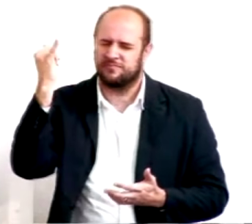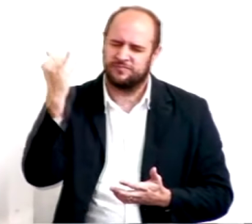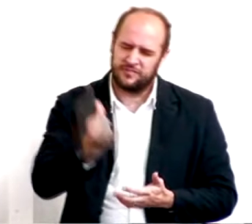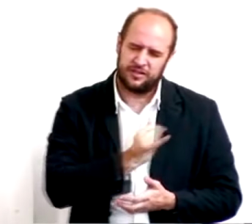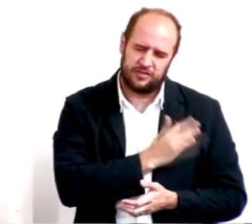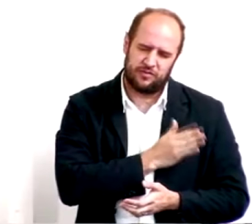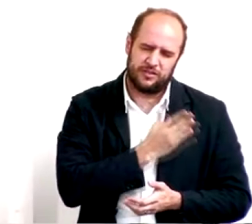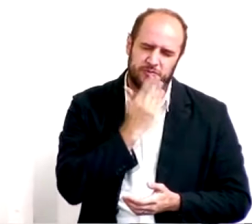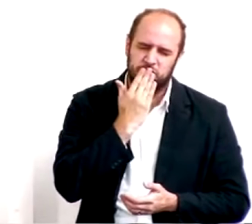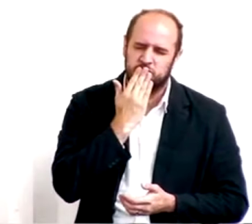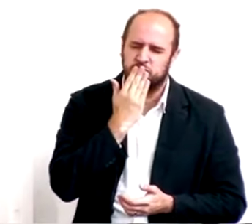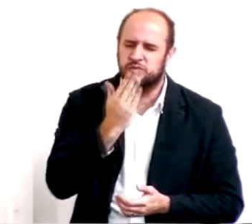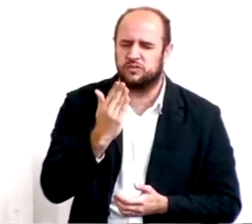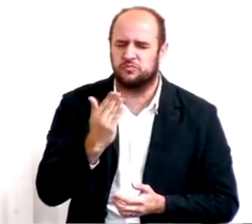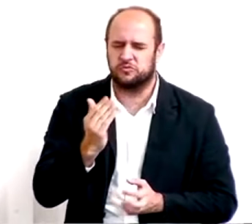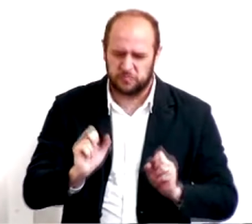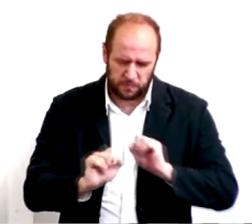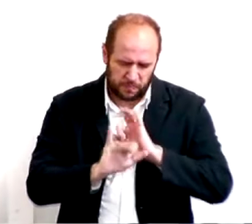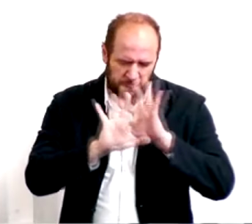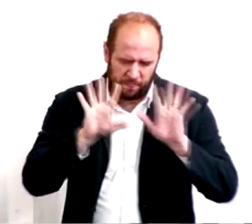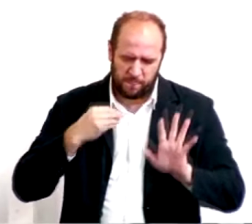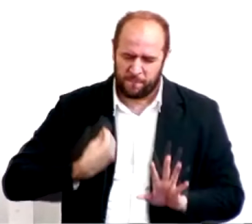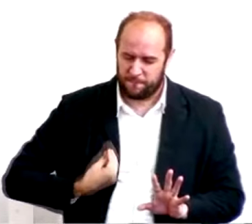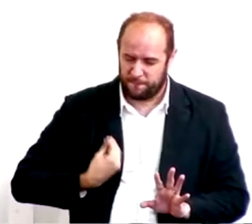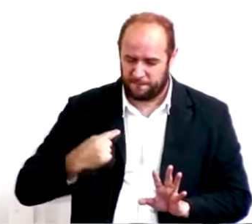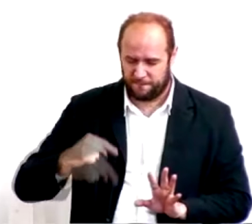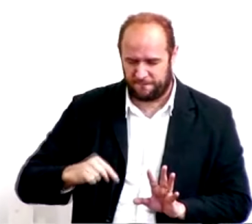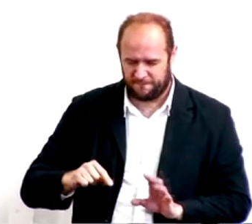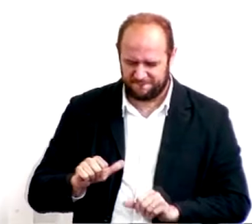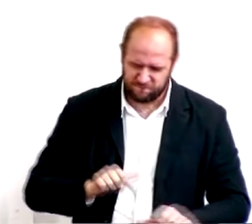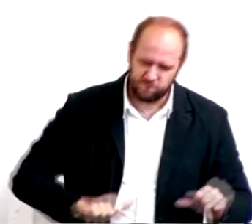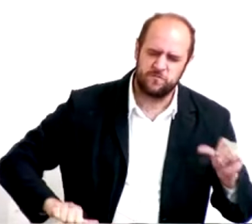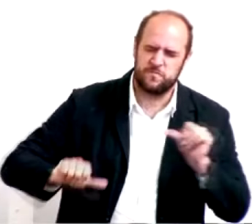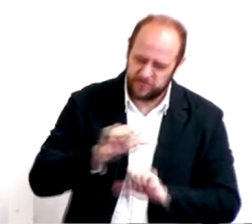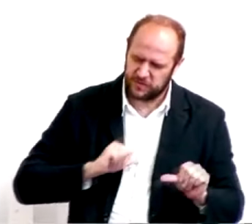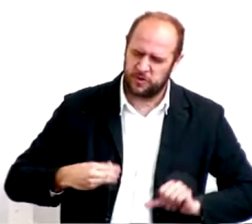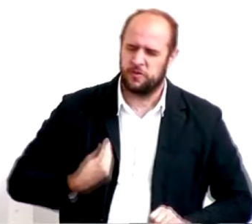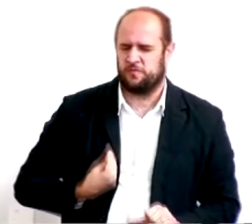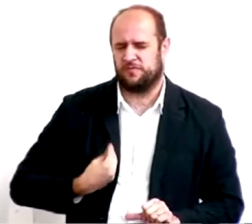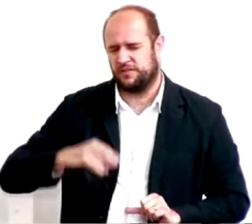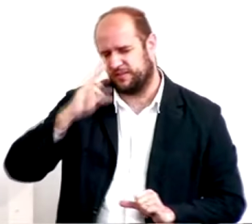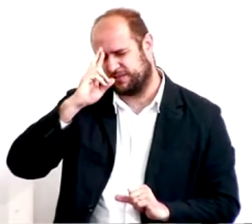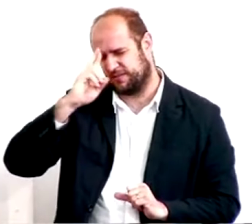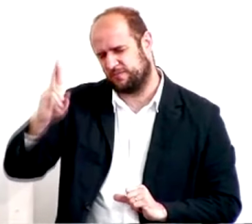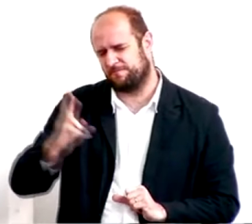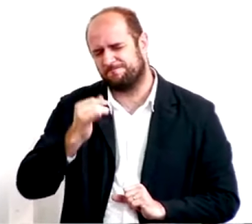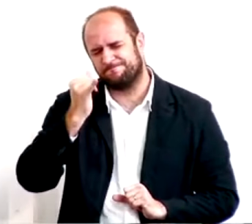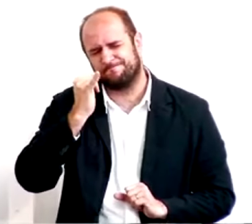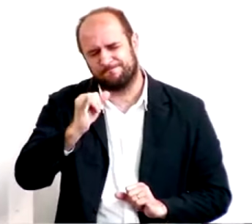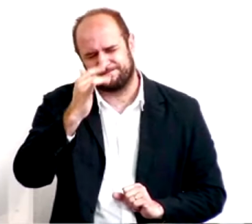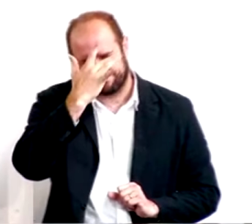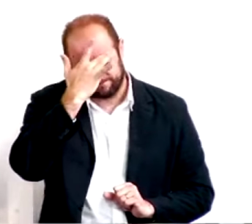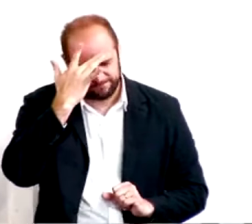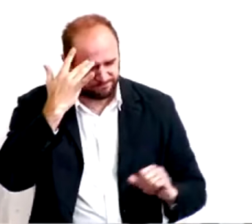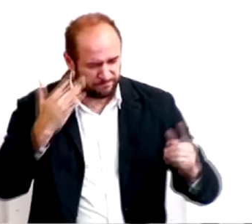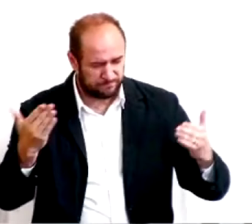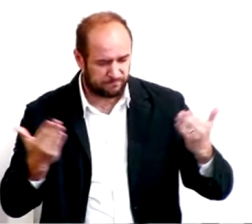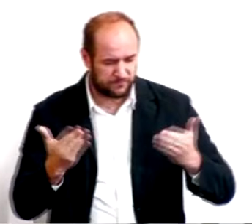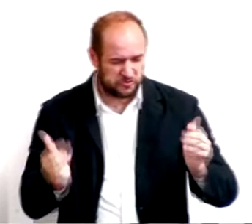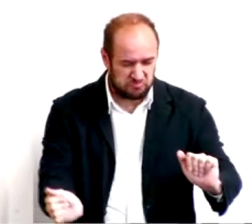nós Te pedimos seja glorificado nessa vida Senhor na transformação desta vida Senhor se alguém que esteja